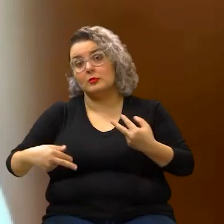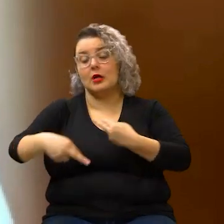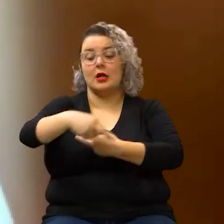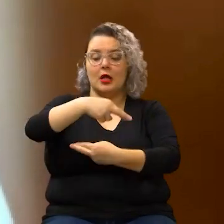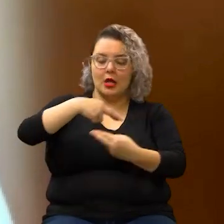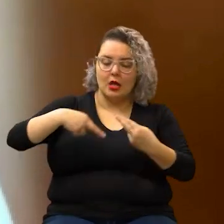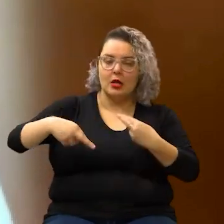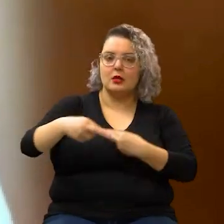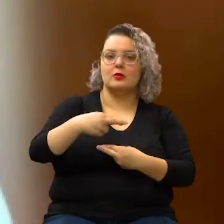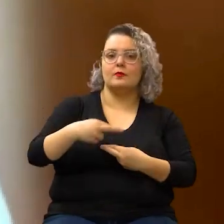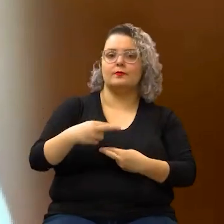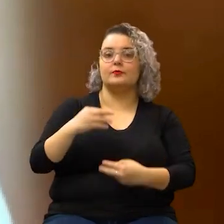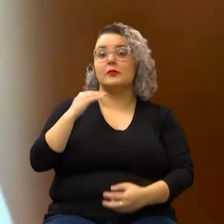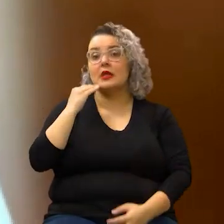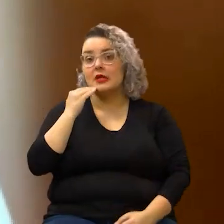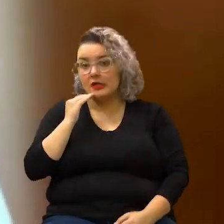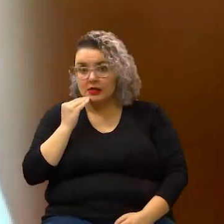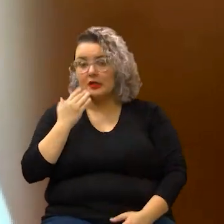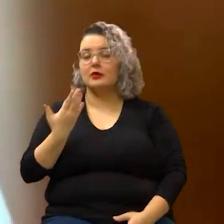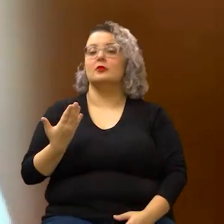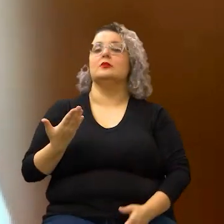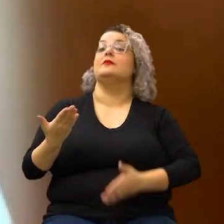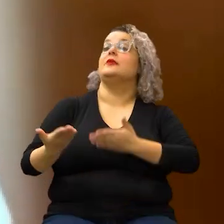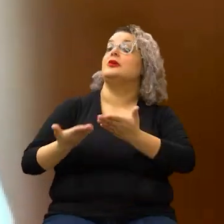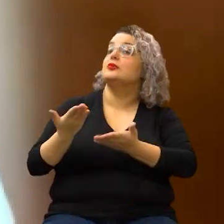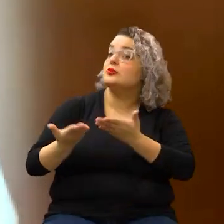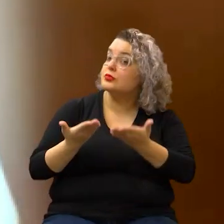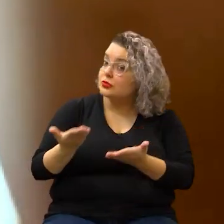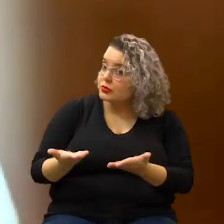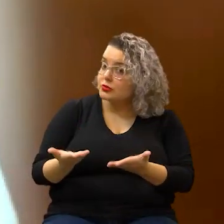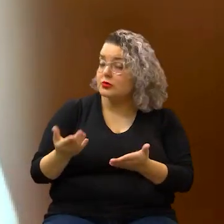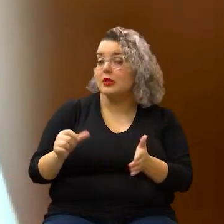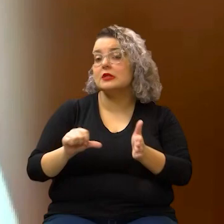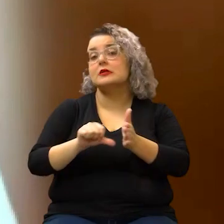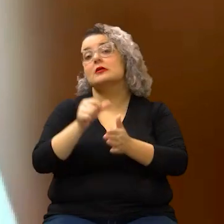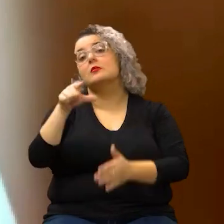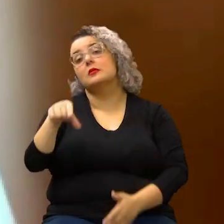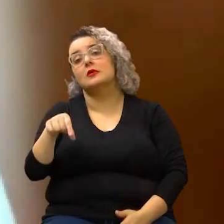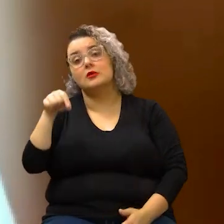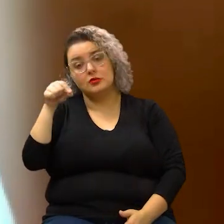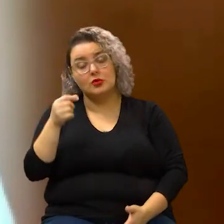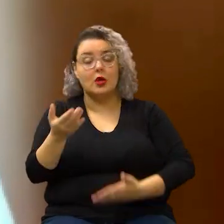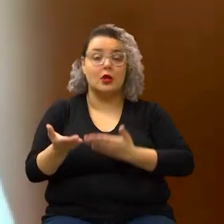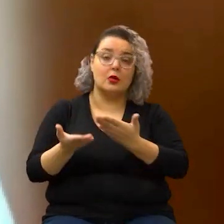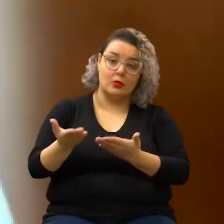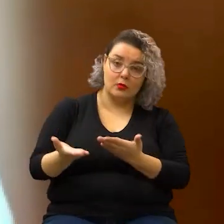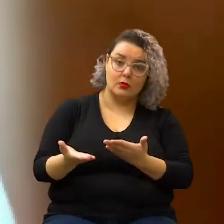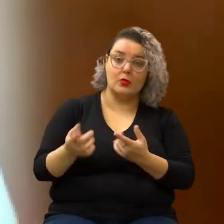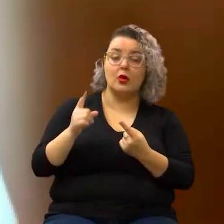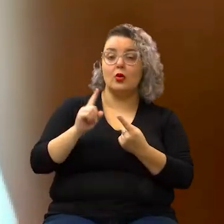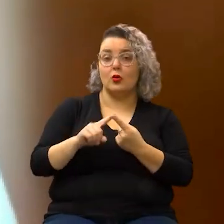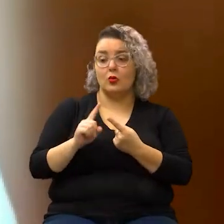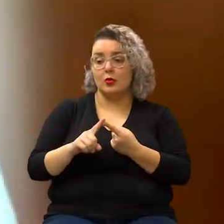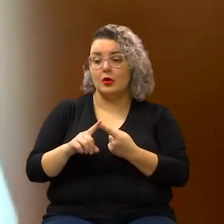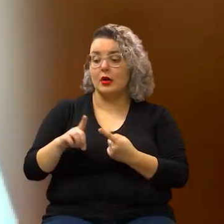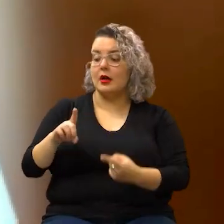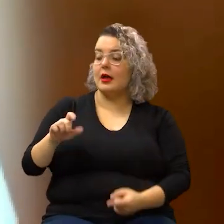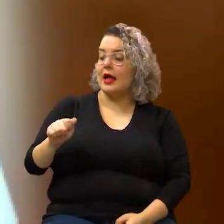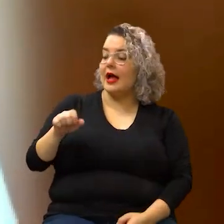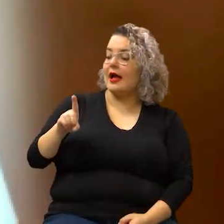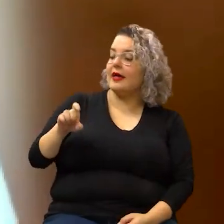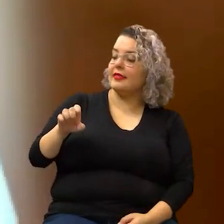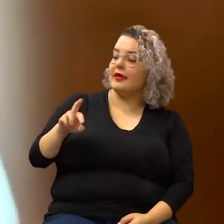fatores aí estão relacionados à falha do tratamento, né? Essa primeira escolha de tratamento. Uma delas é